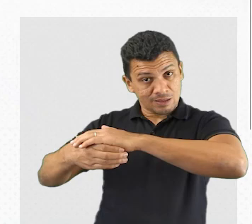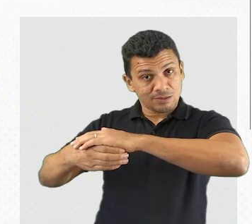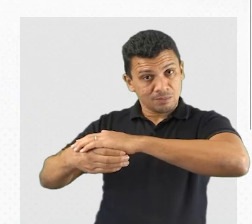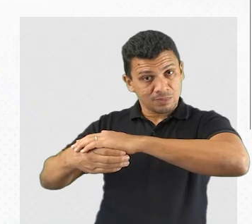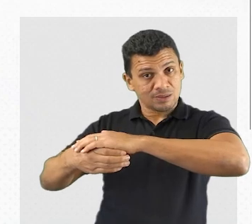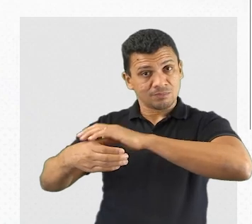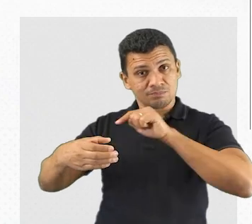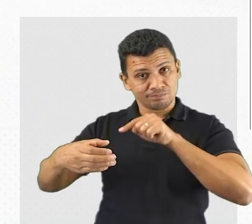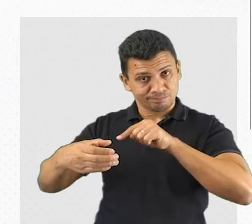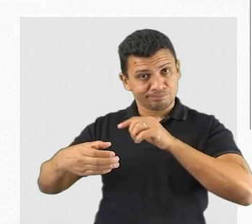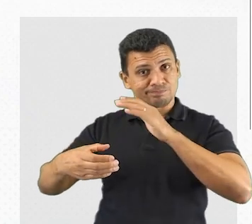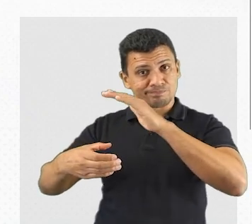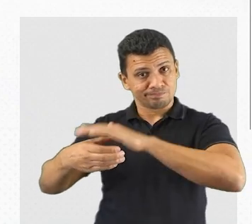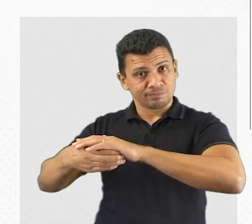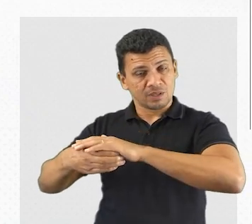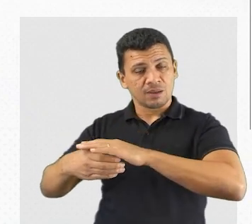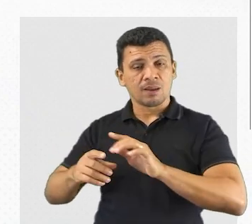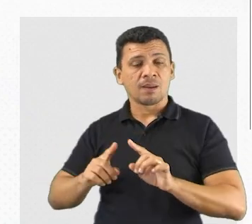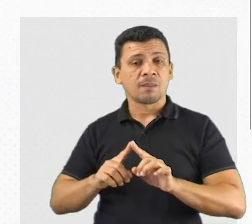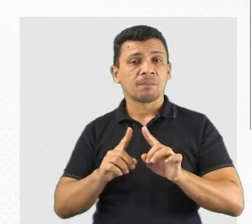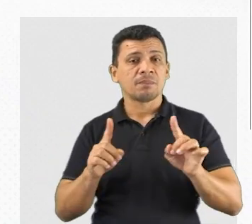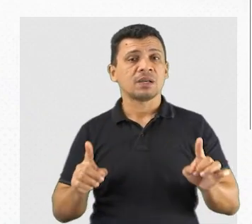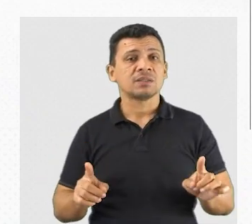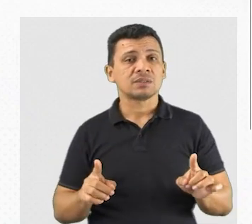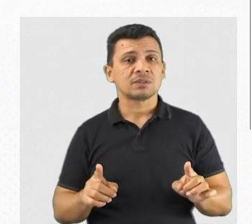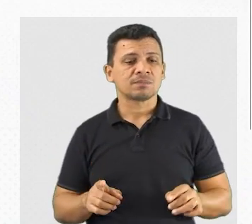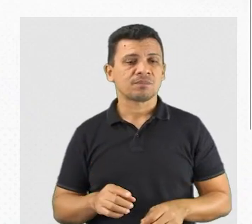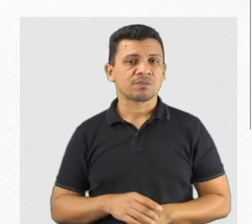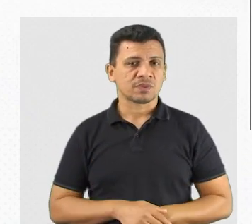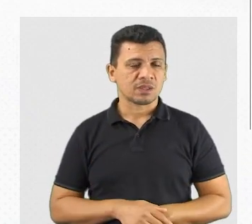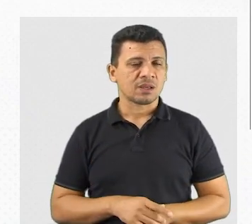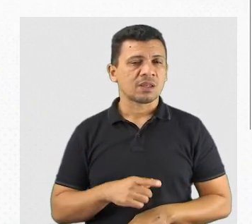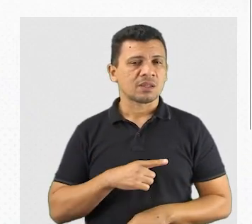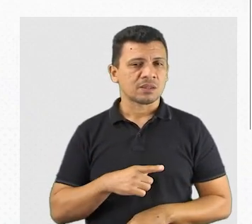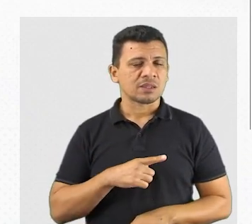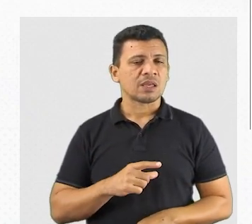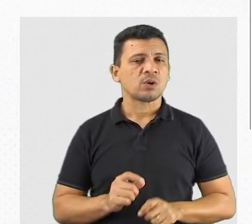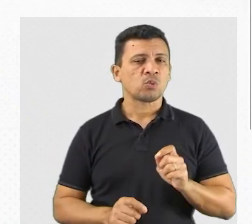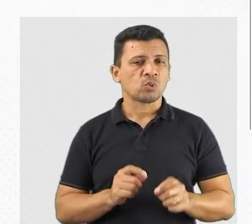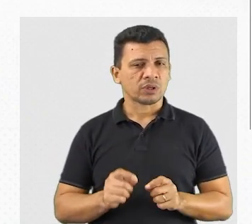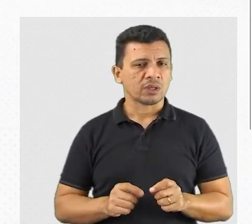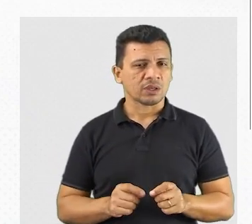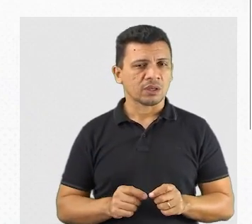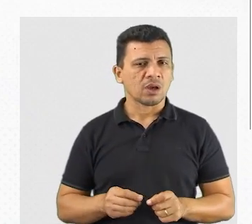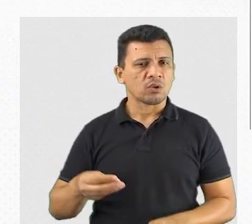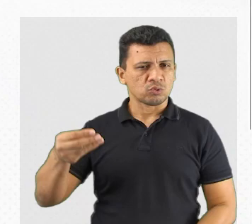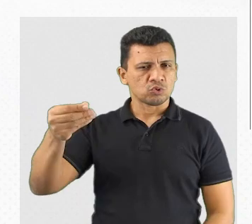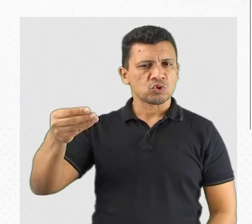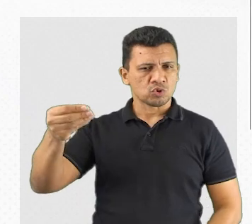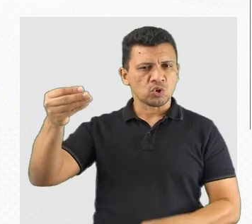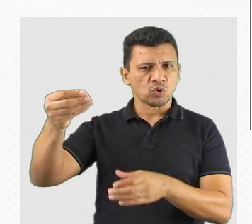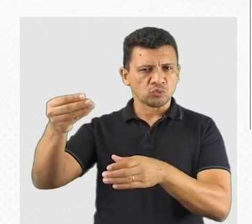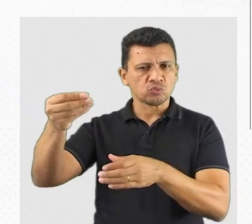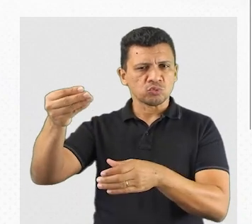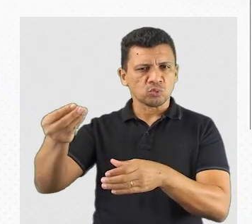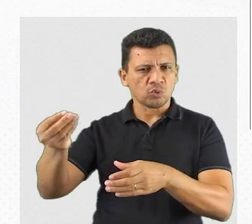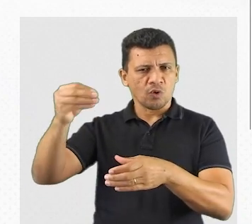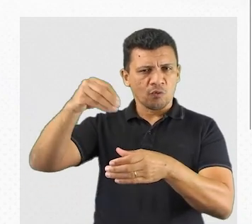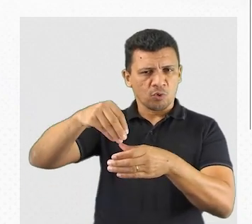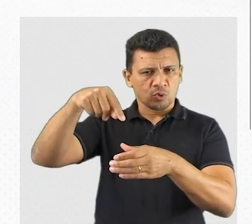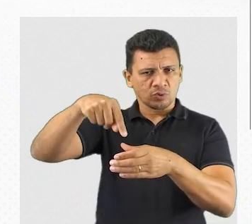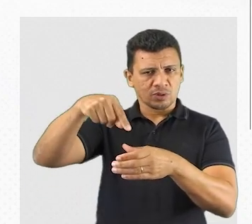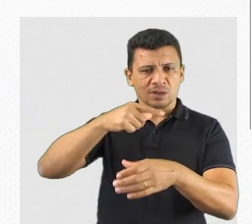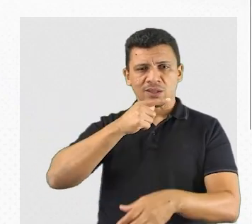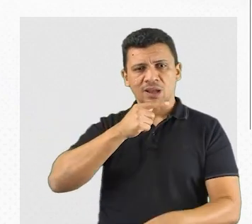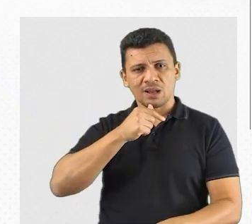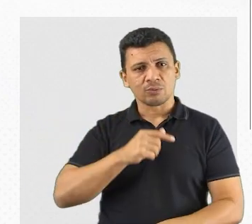recipiente. Só que dessa vez, eu vou colocar um soluto na água para ver o que acontece. Vou colocar aqui o recipiente,